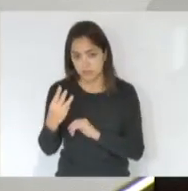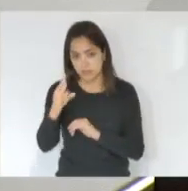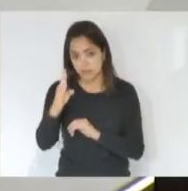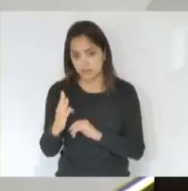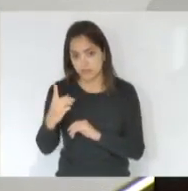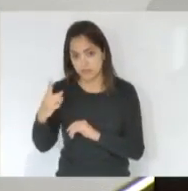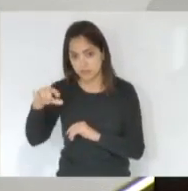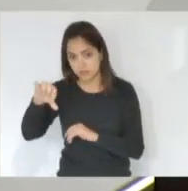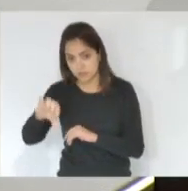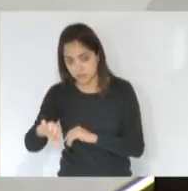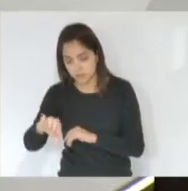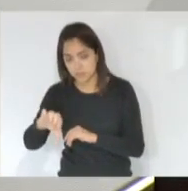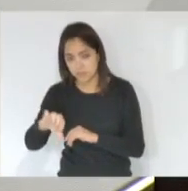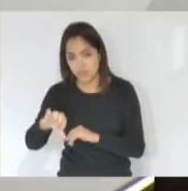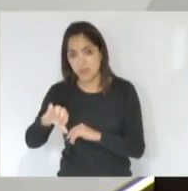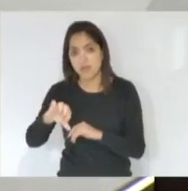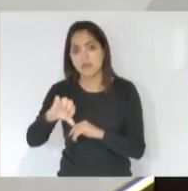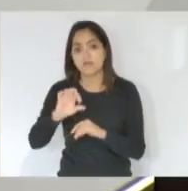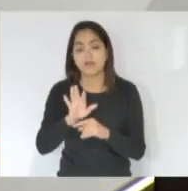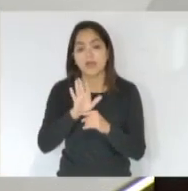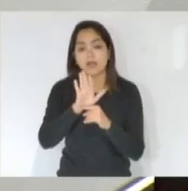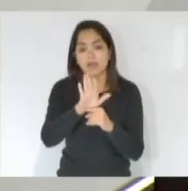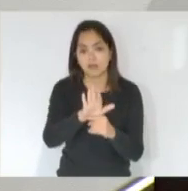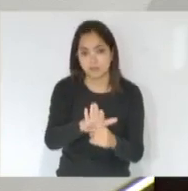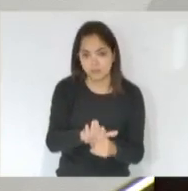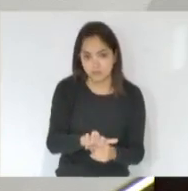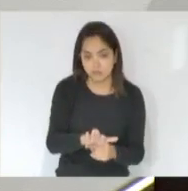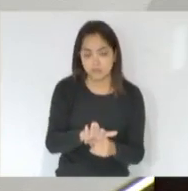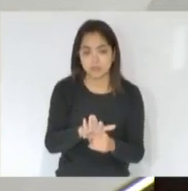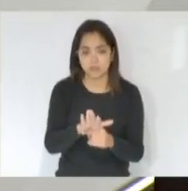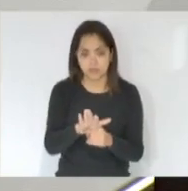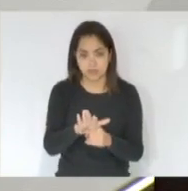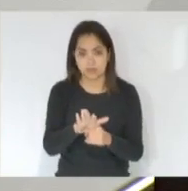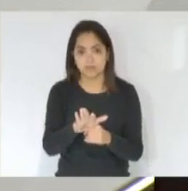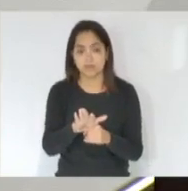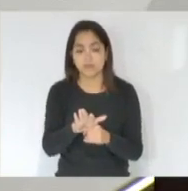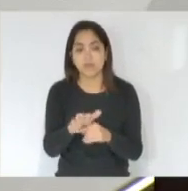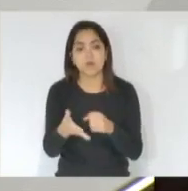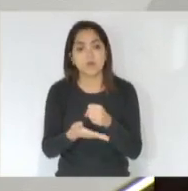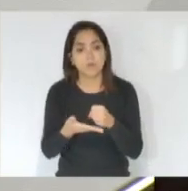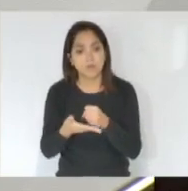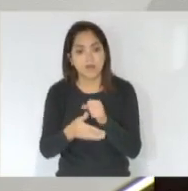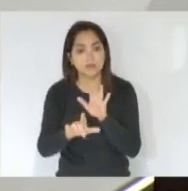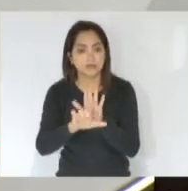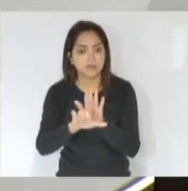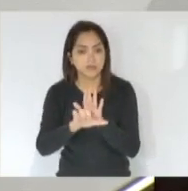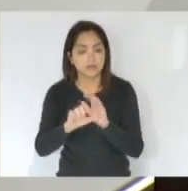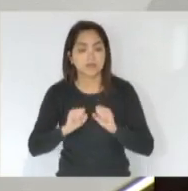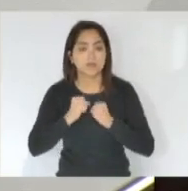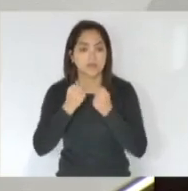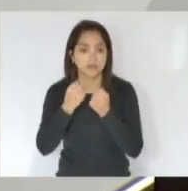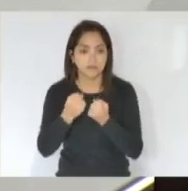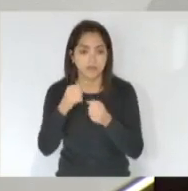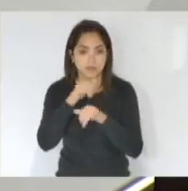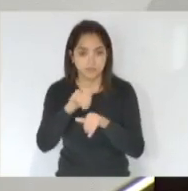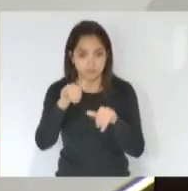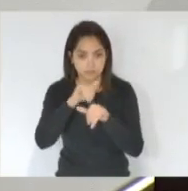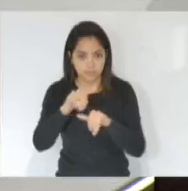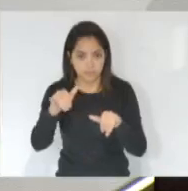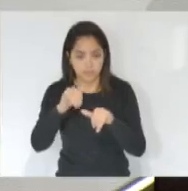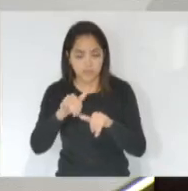233/2019, vem harmonizar com princípios da legislação que defende a publicidade,